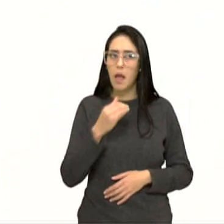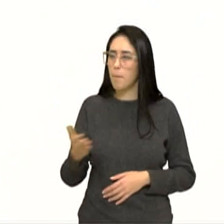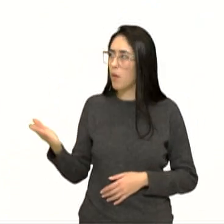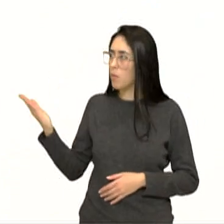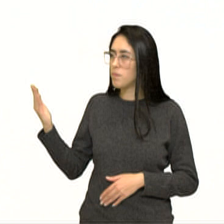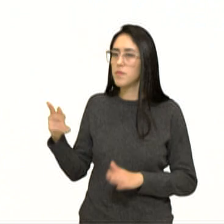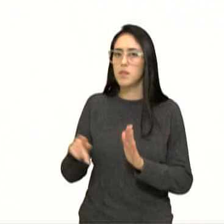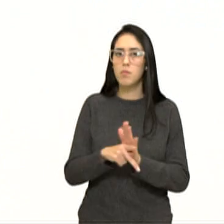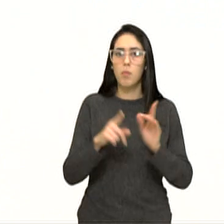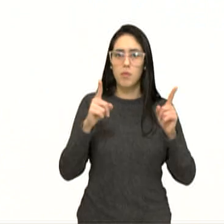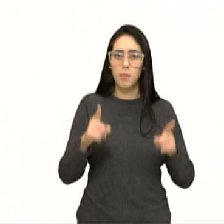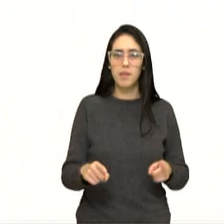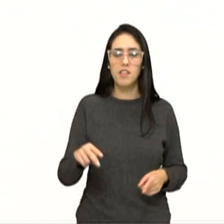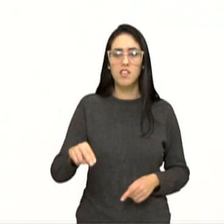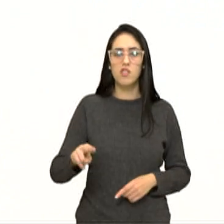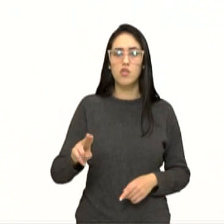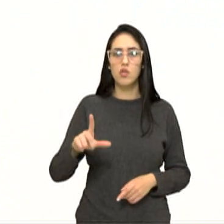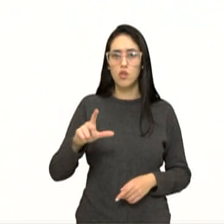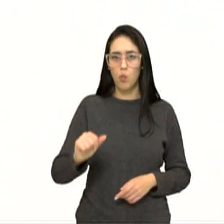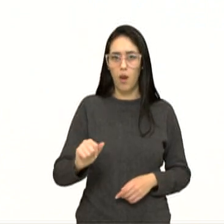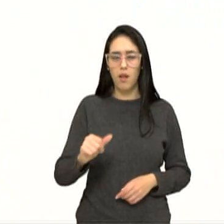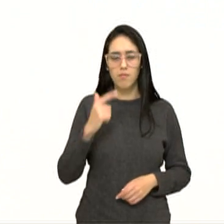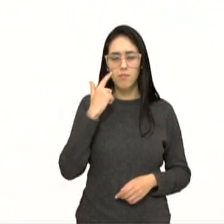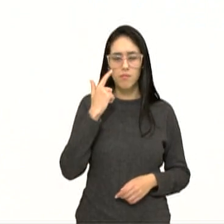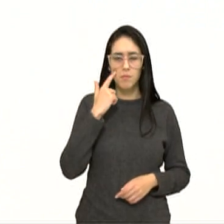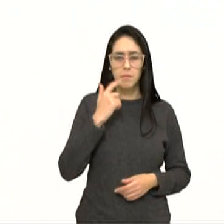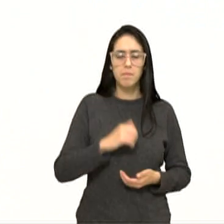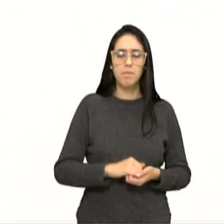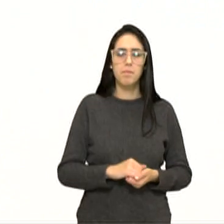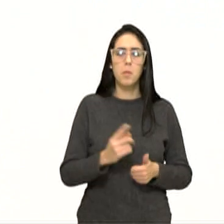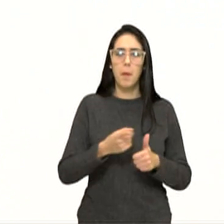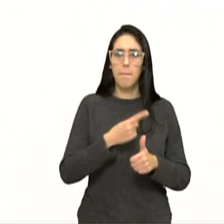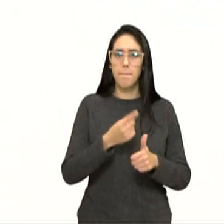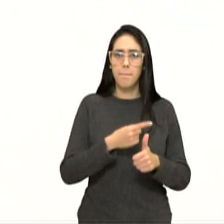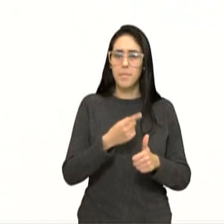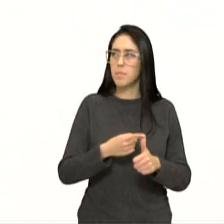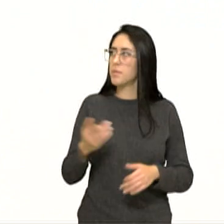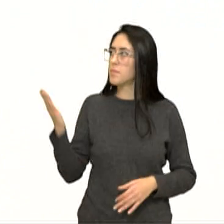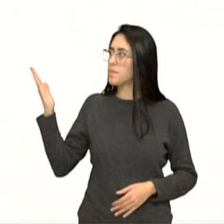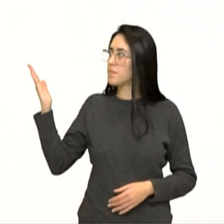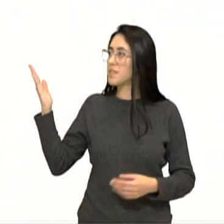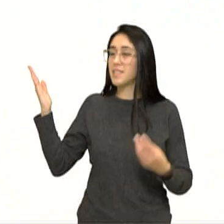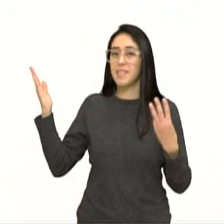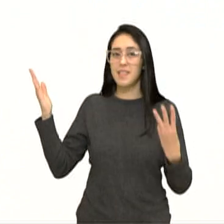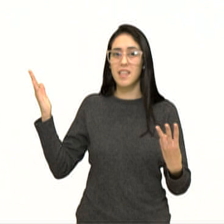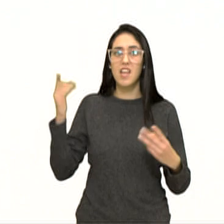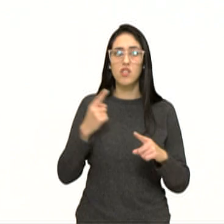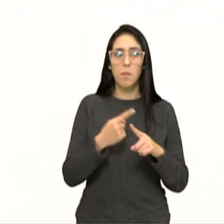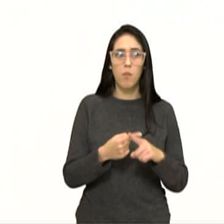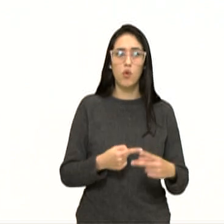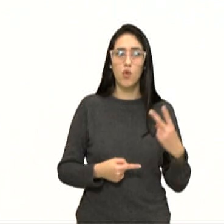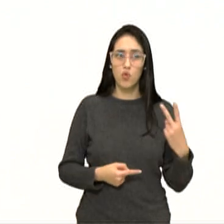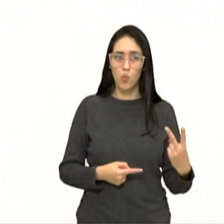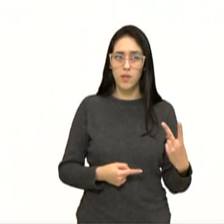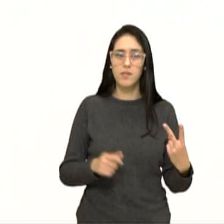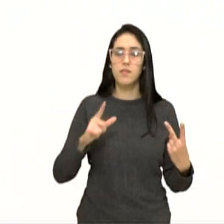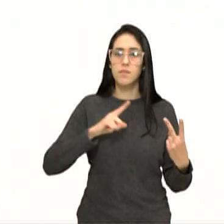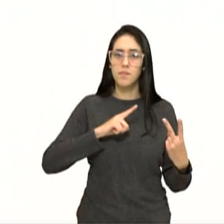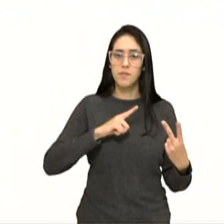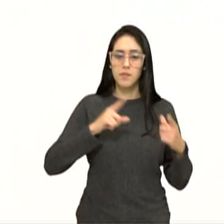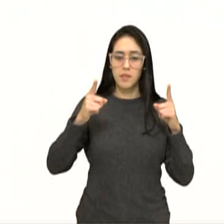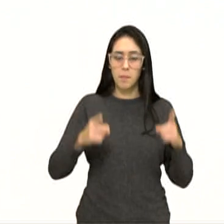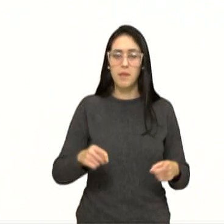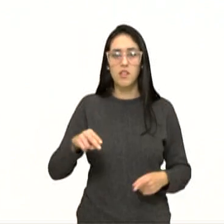matriz nula. Observe aqui no primeiro 3 por 2. Então, quer dizer que eu tenho uma matriz nula